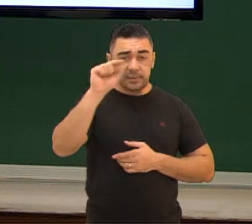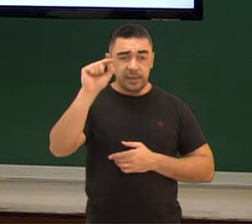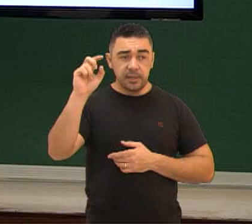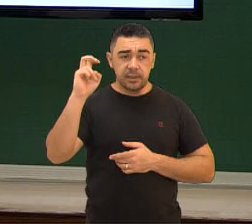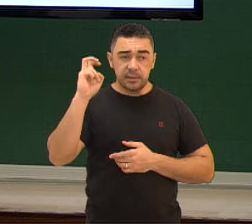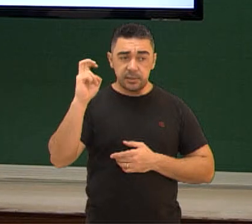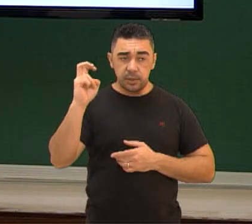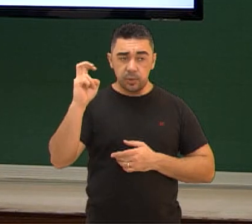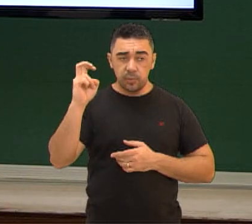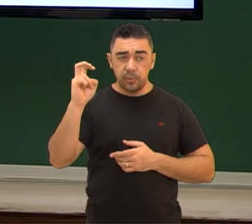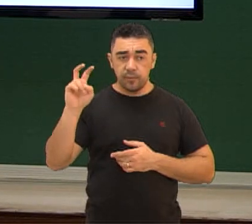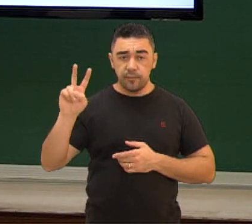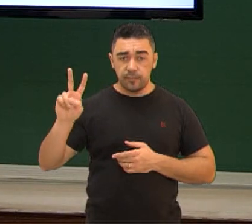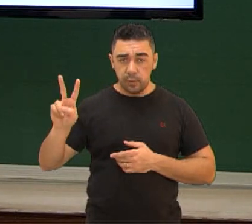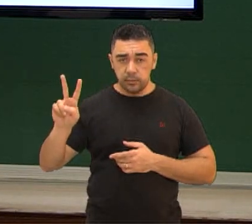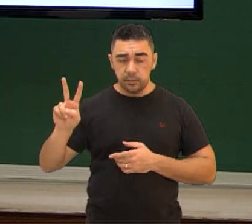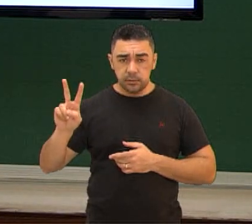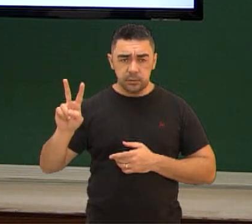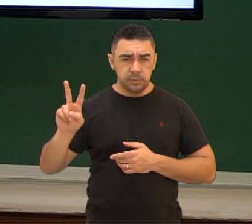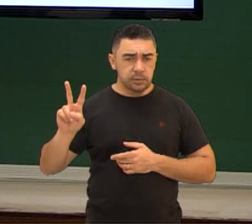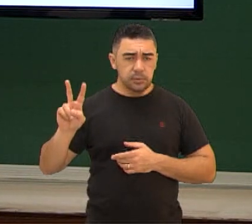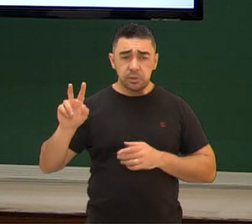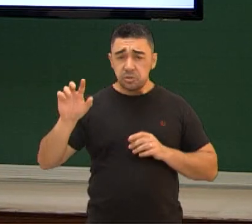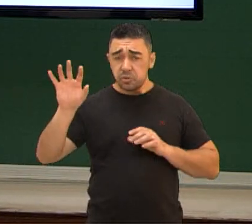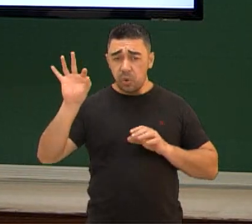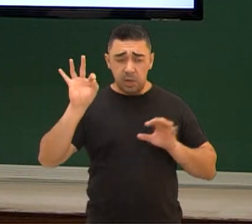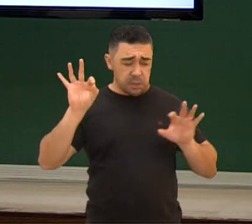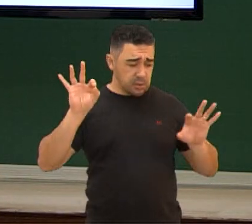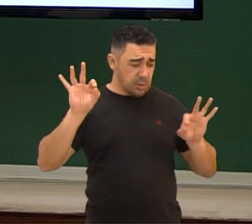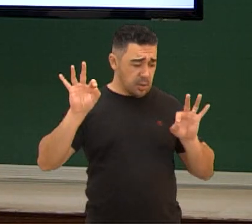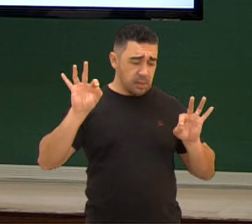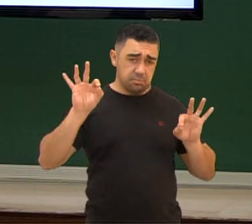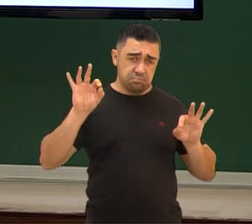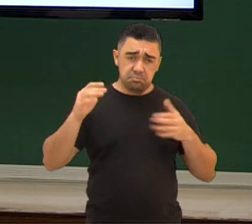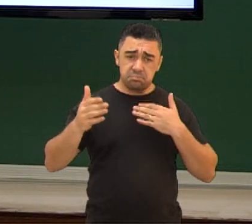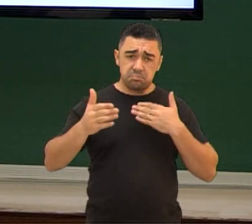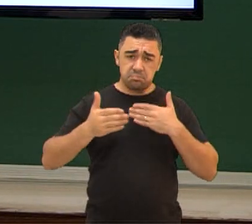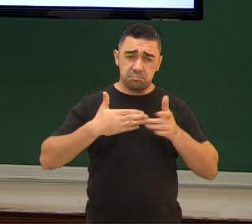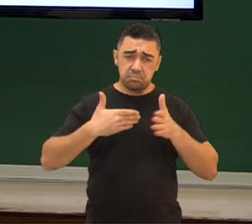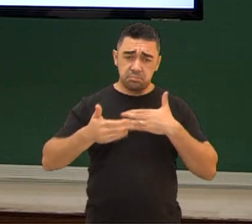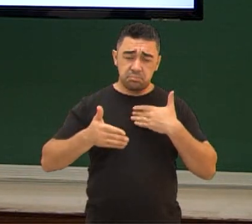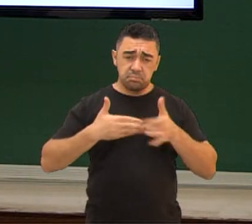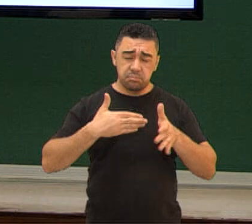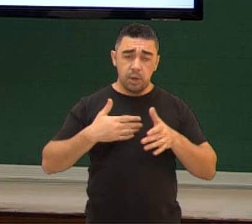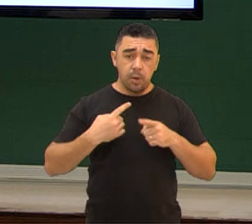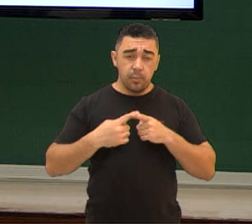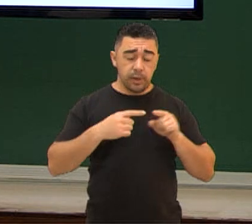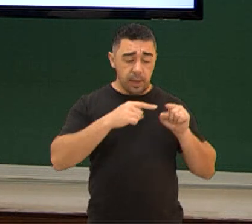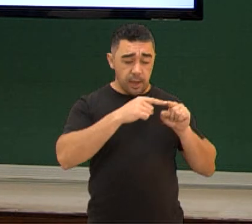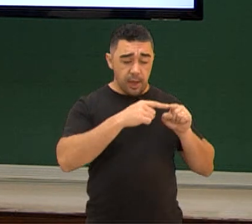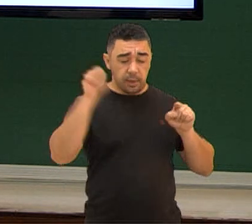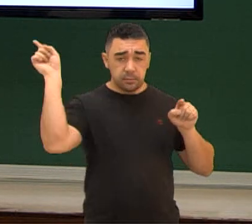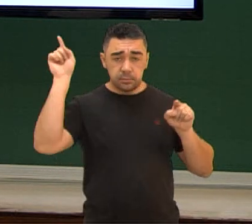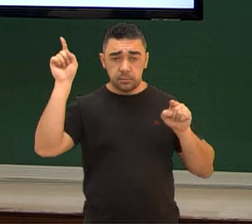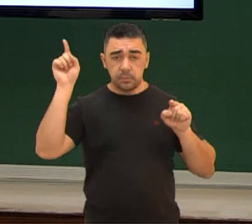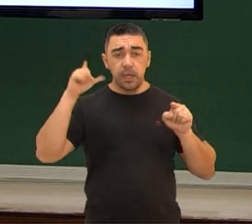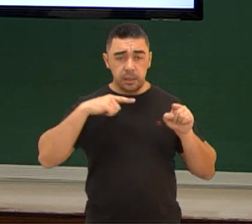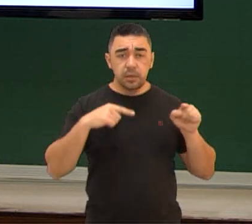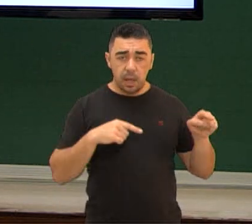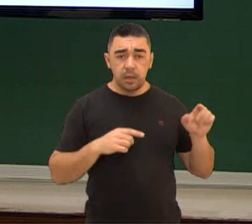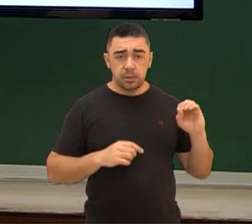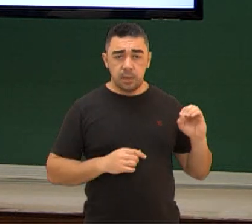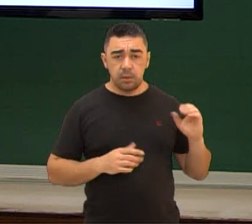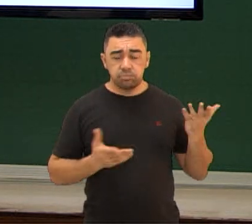tensão vale 5 amperes. Pode escolher qualquer par, porque como o gráfico é uma reta e ele passa pelo zero,